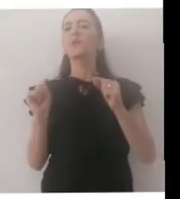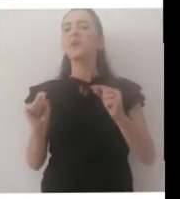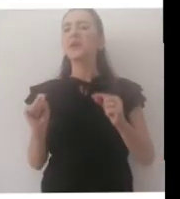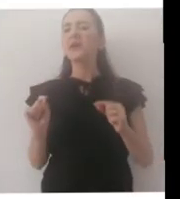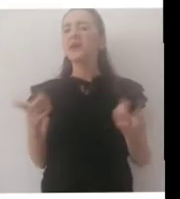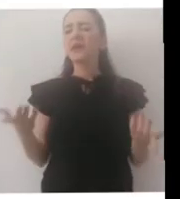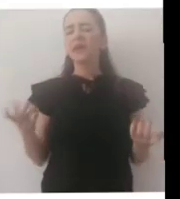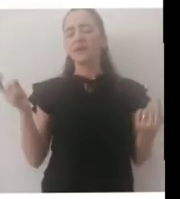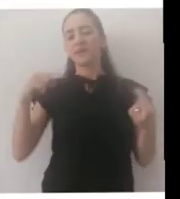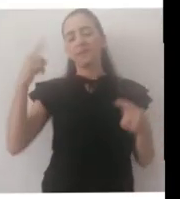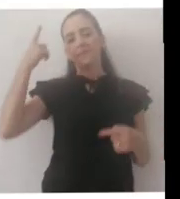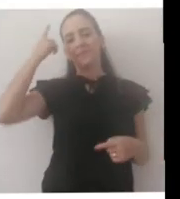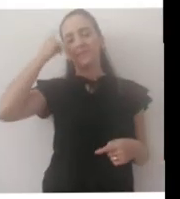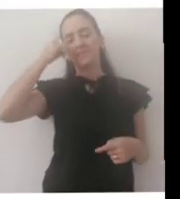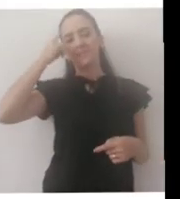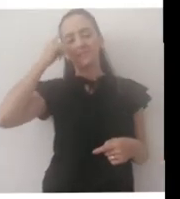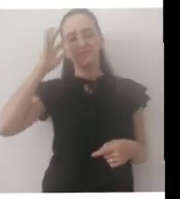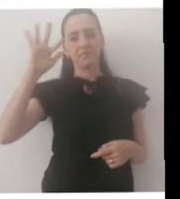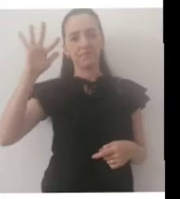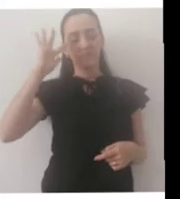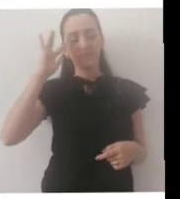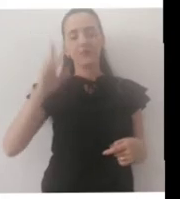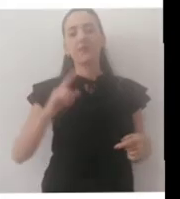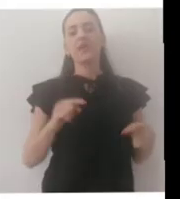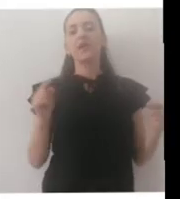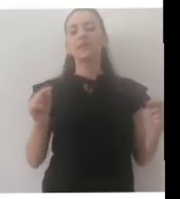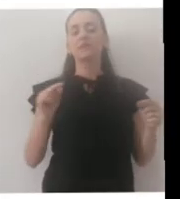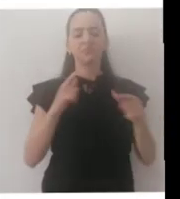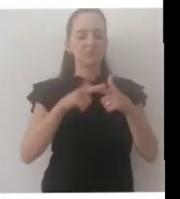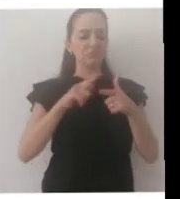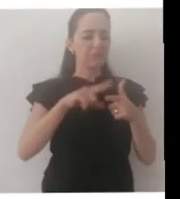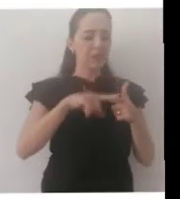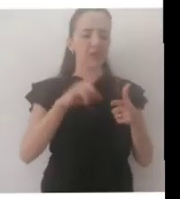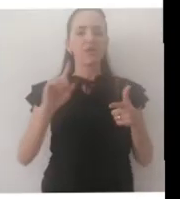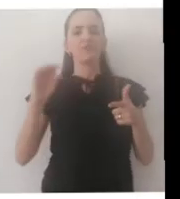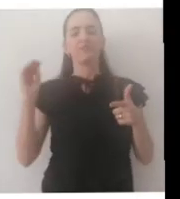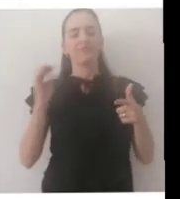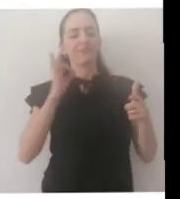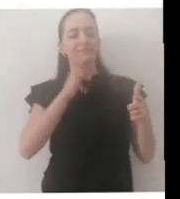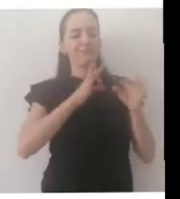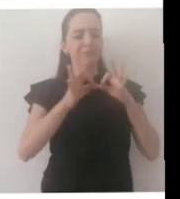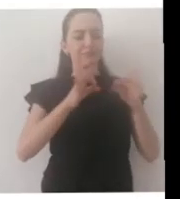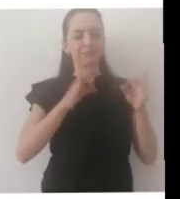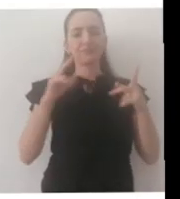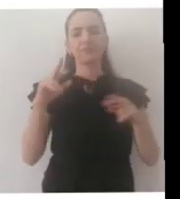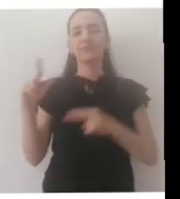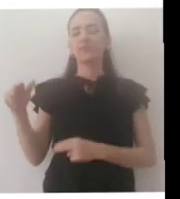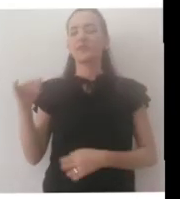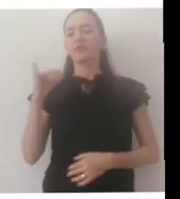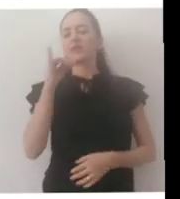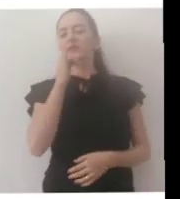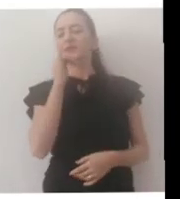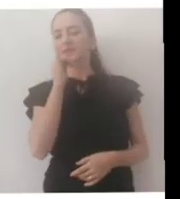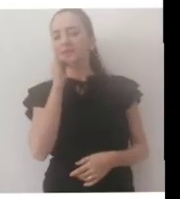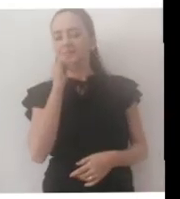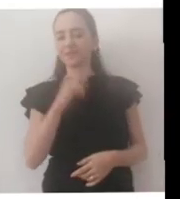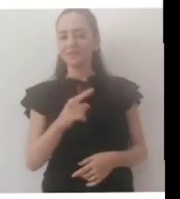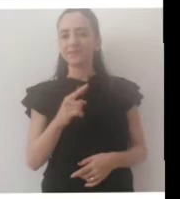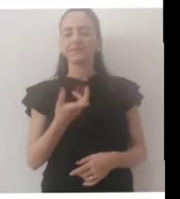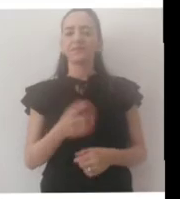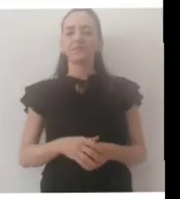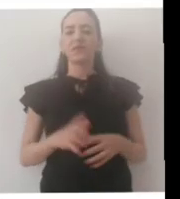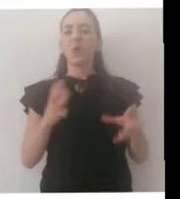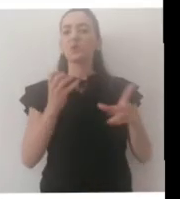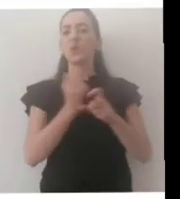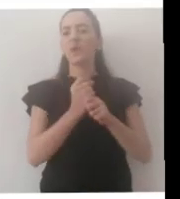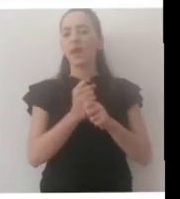horizontal, Karine? É aplicar os mesmos tipos de pensamento em novos problemas. Decalagem horizontal é, por exemplo,